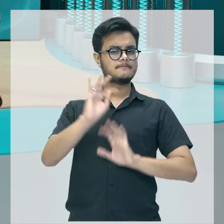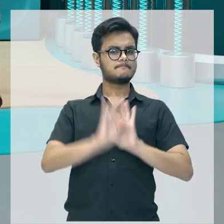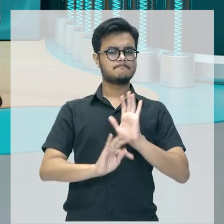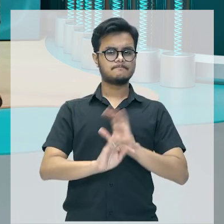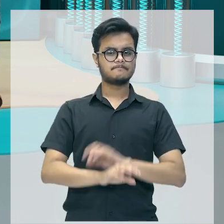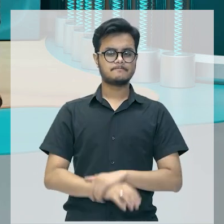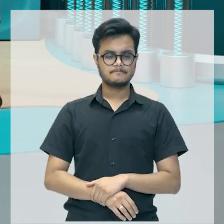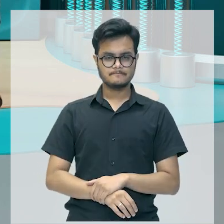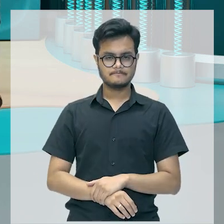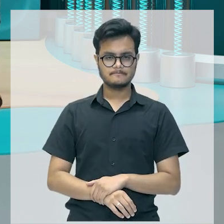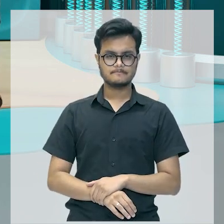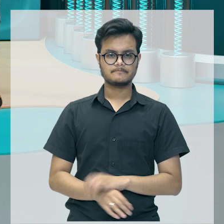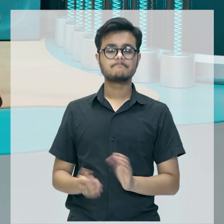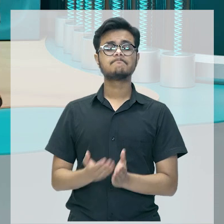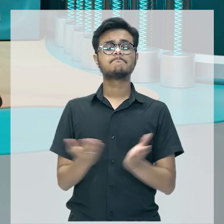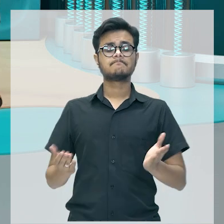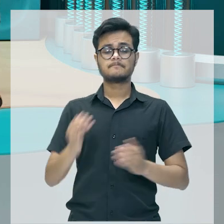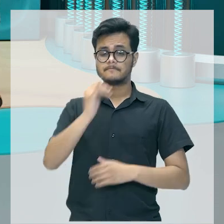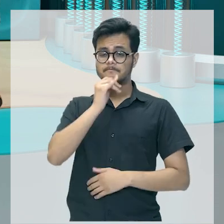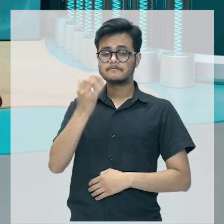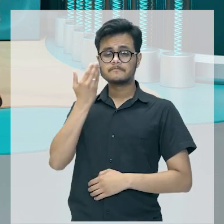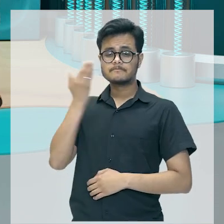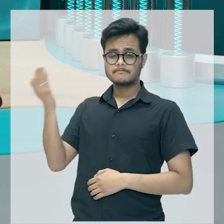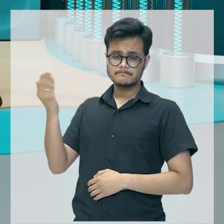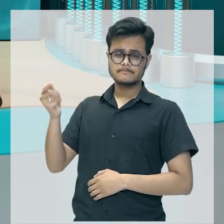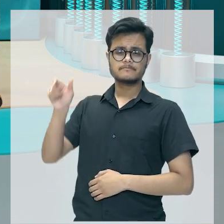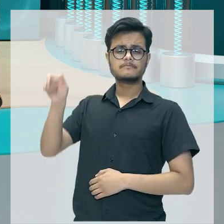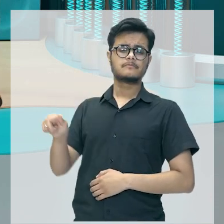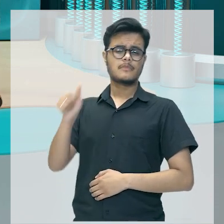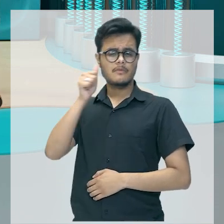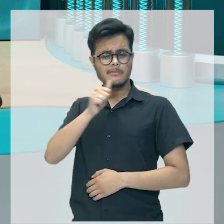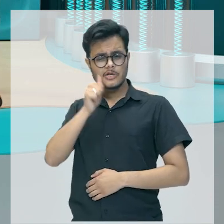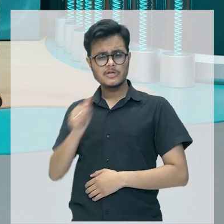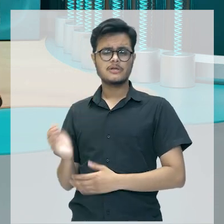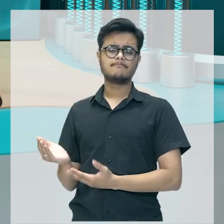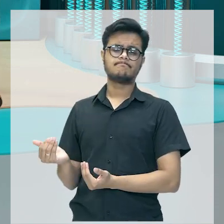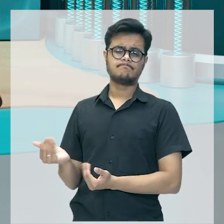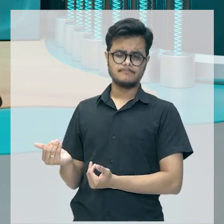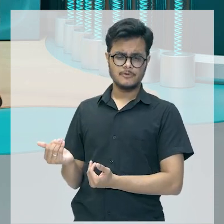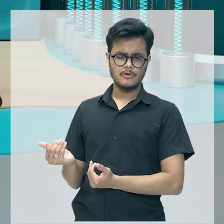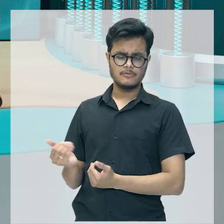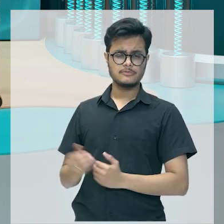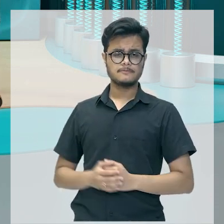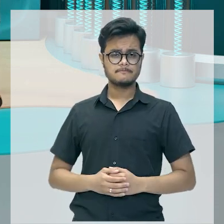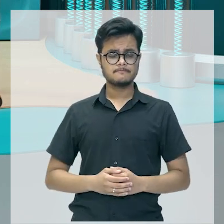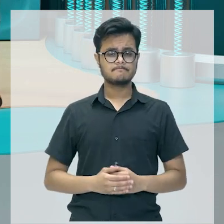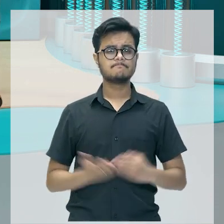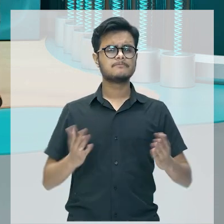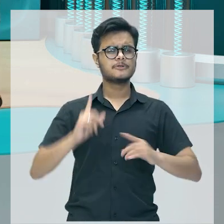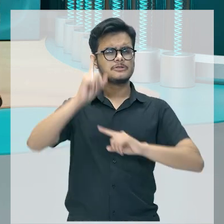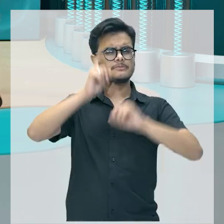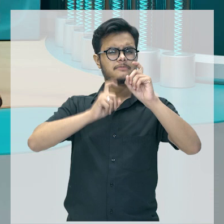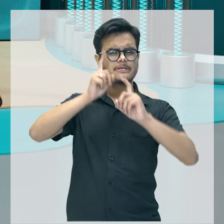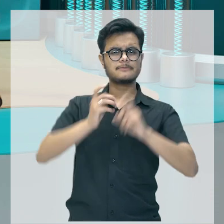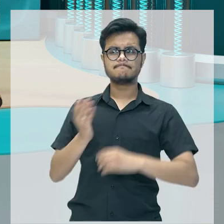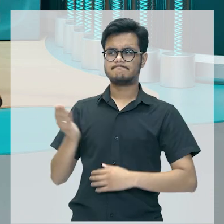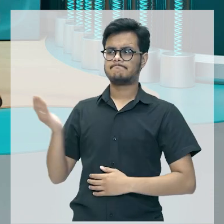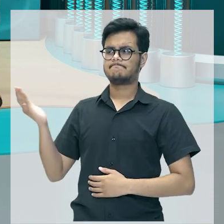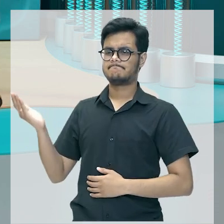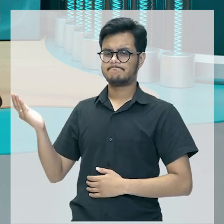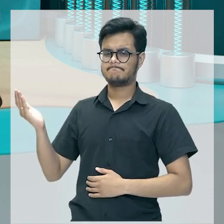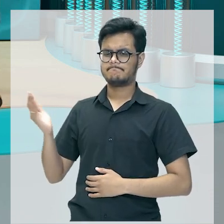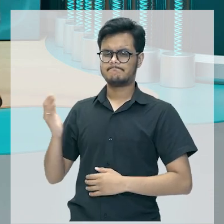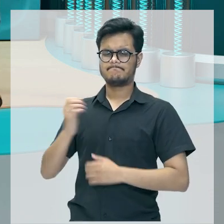Então, aqui você pode observar, né, uma jovem, ela está lá com a sua mochila ao lado dela. Observaram a expressão dela, né? Ela está ali